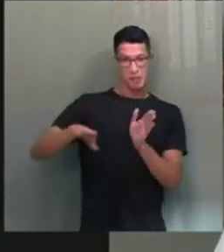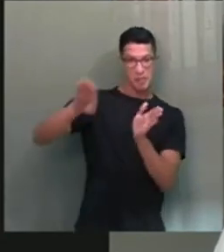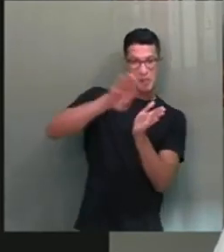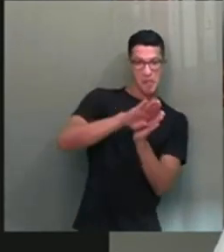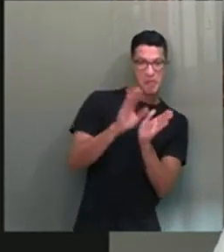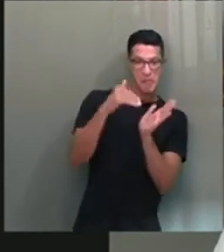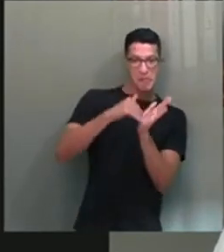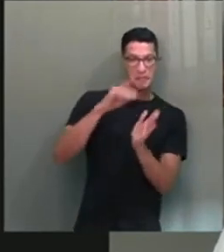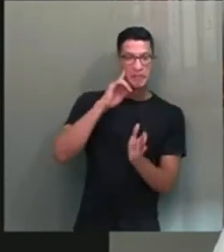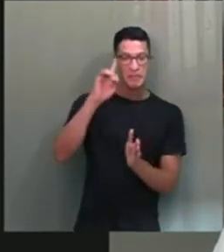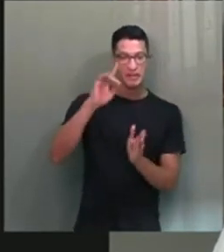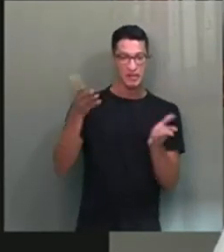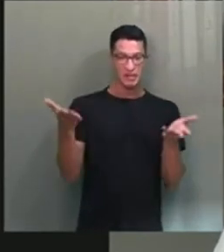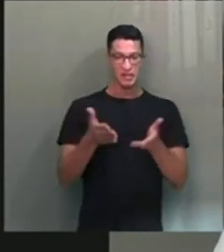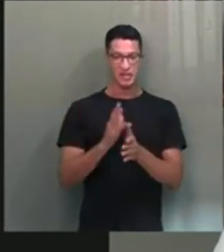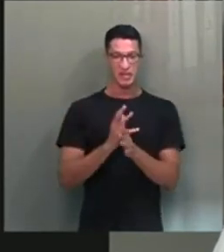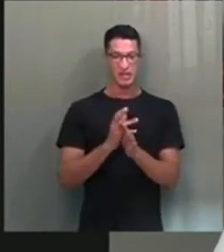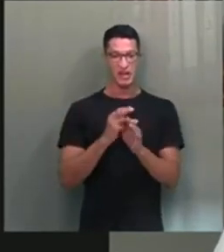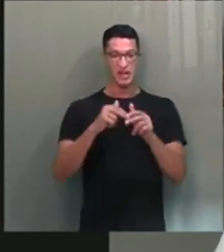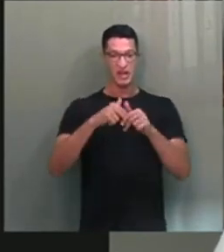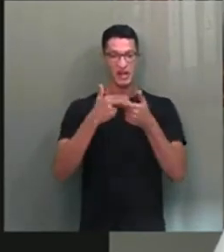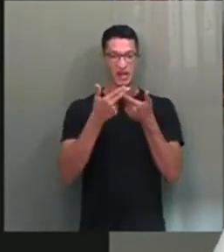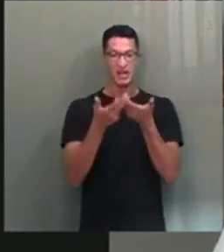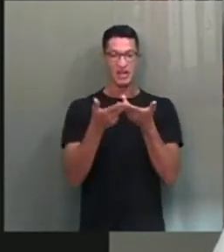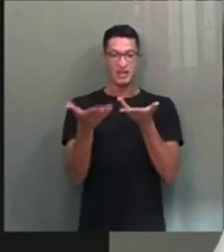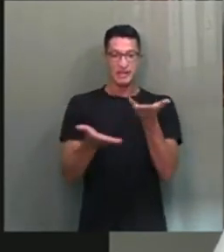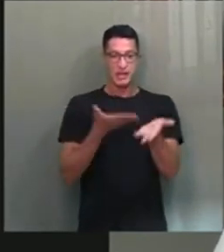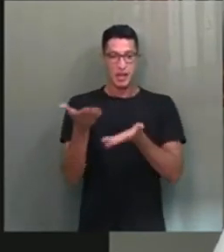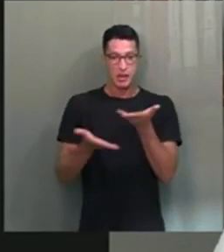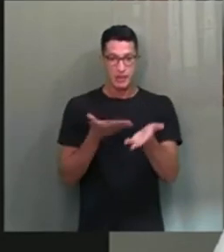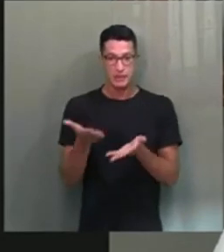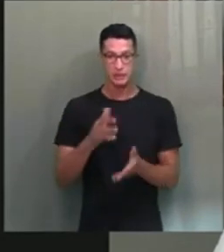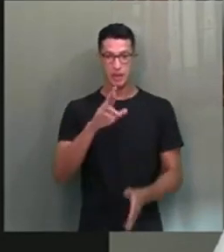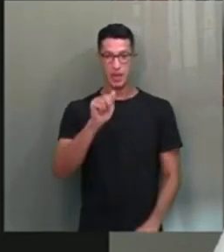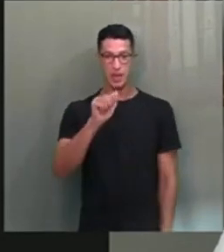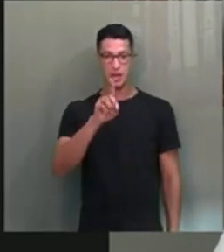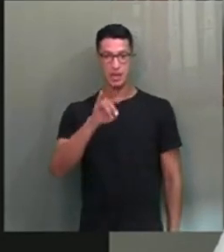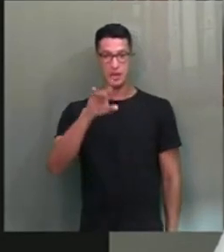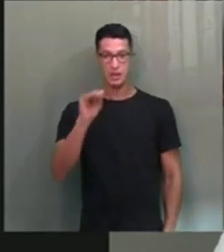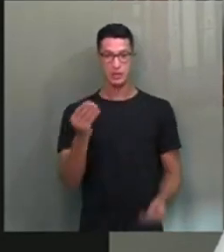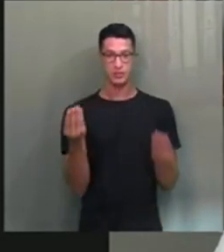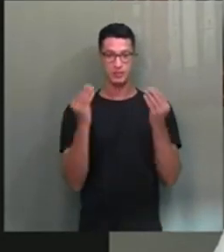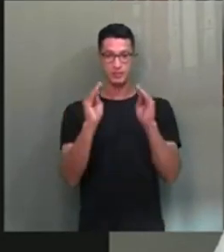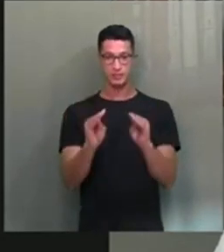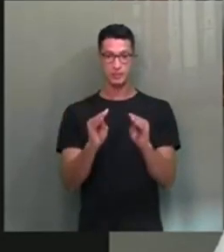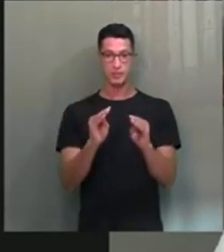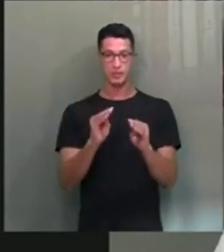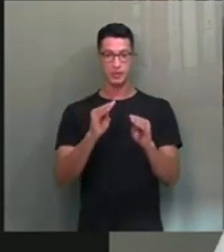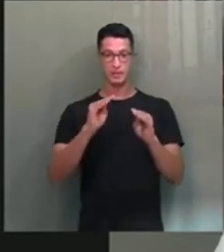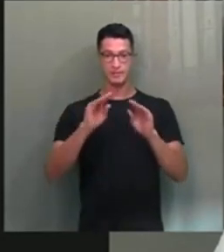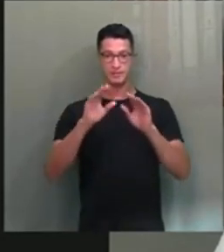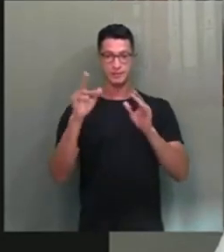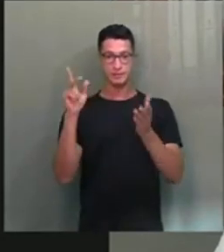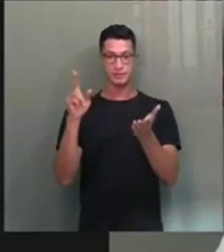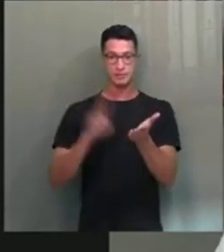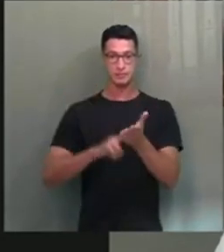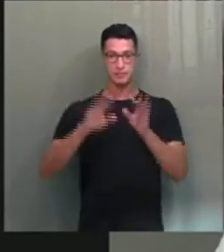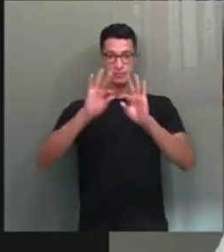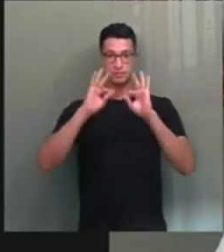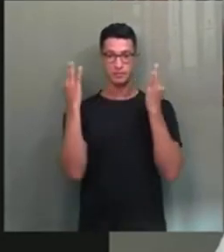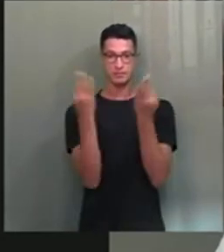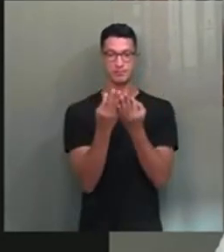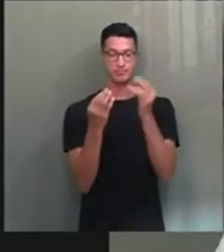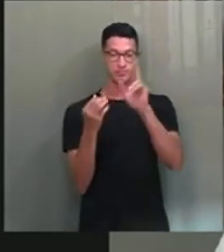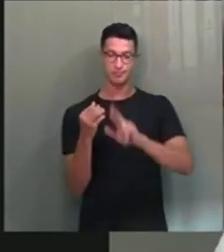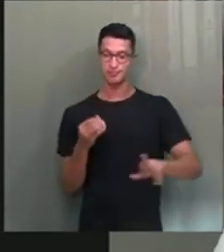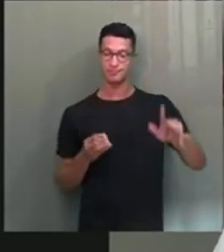até os dias de hoje. Por esse serviço, a Rádio Senado proporcionou o reencontro de familiares que não se